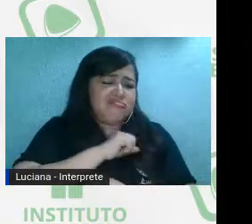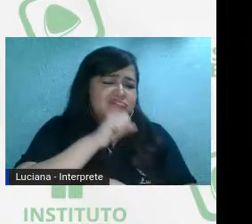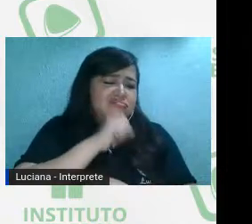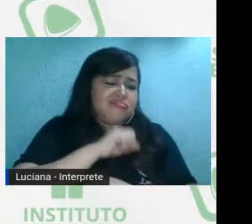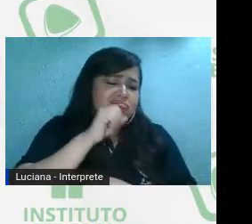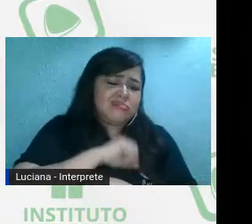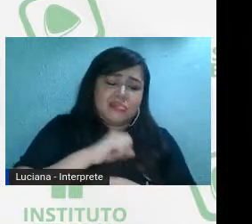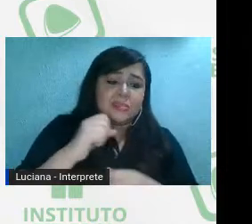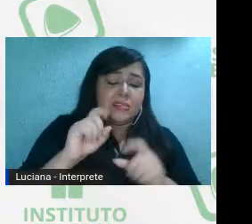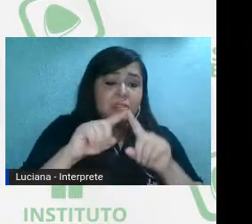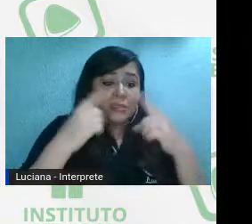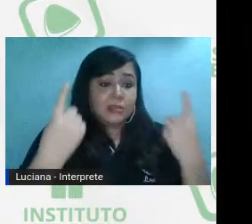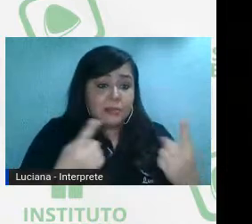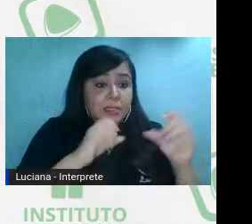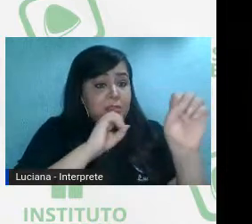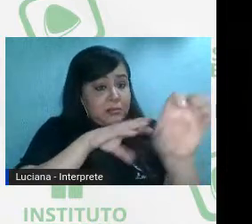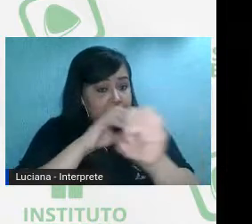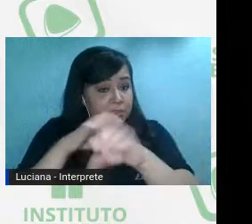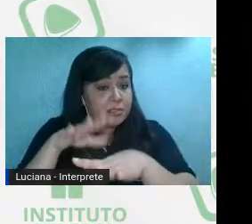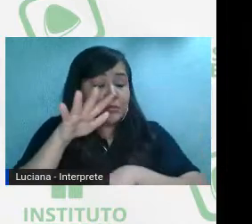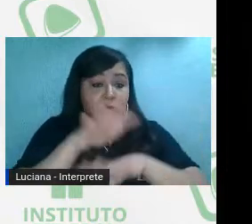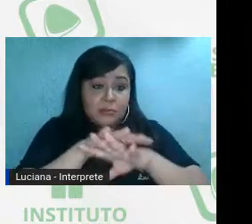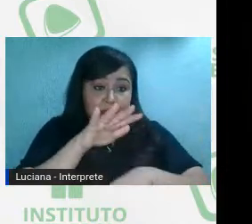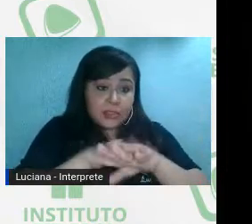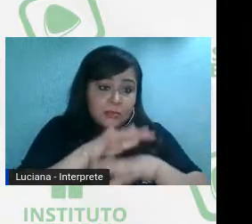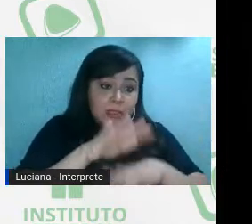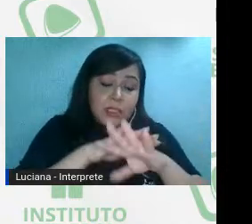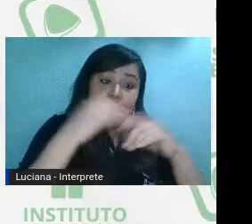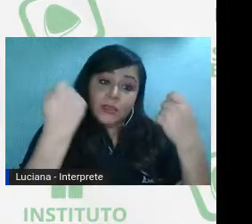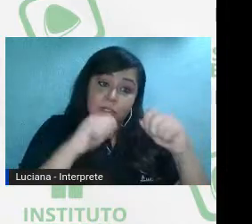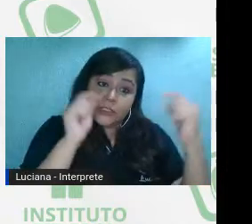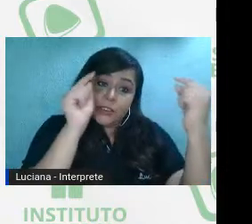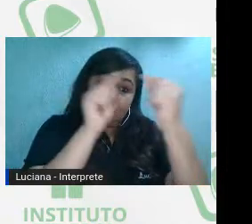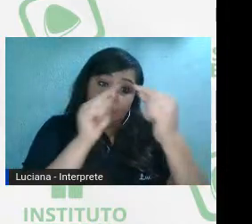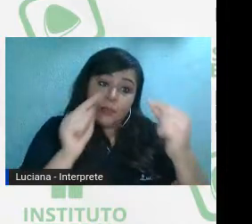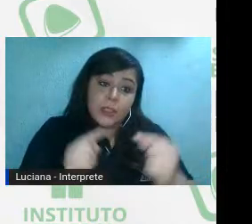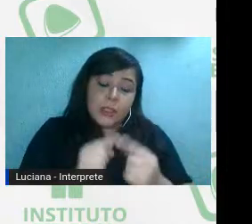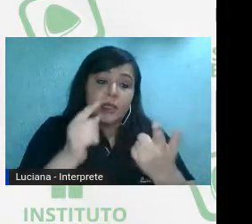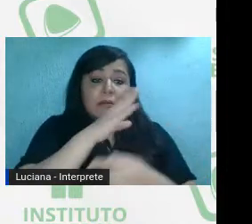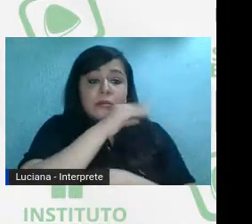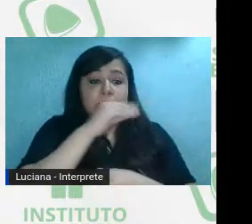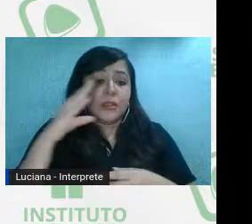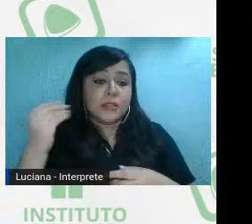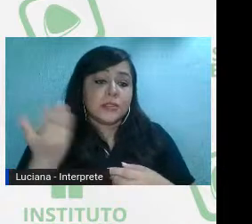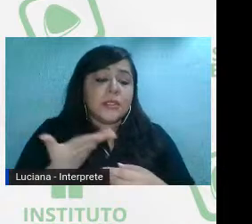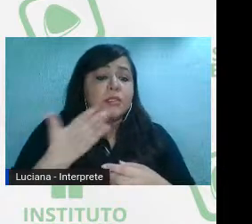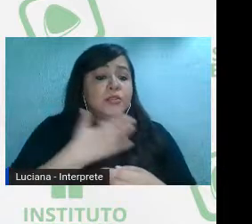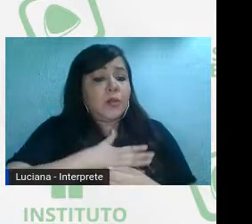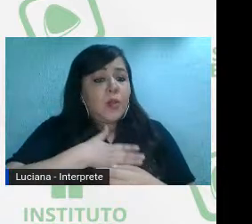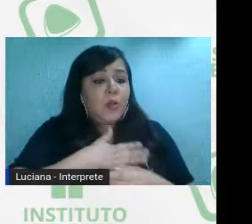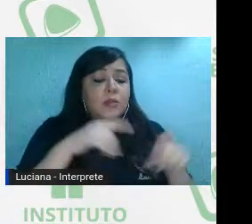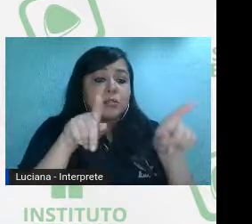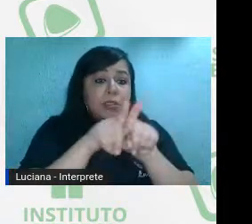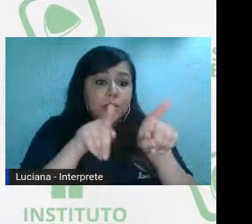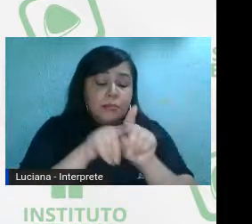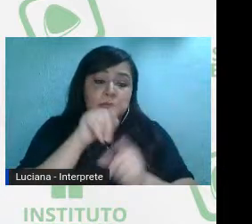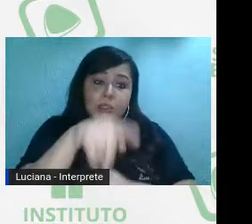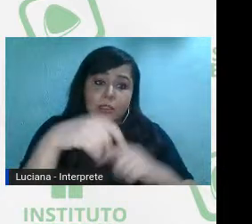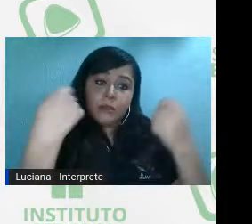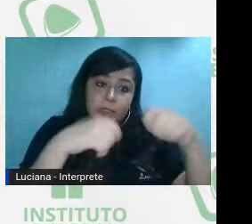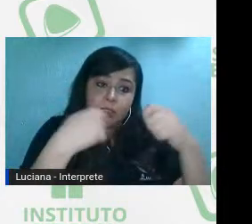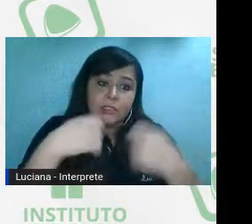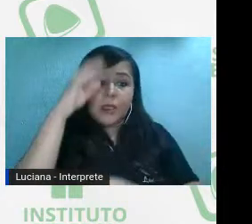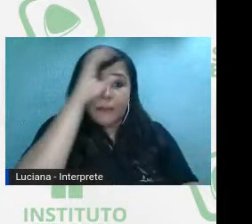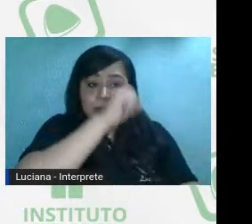adolescentes gostam com o que eles precisam aprender. Essa é uma realidade cada vez mais presente. E essa realidade nos